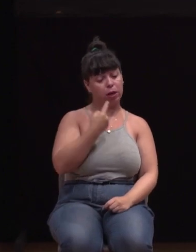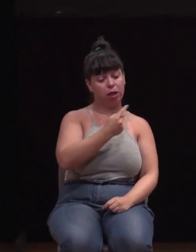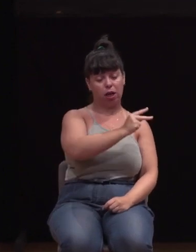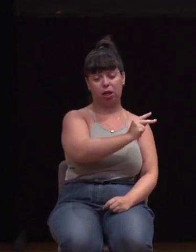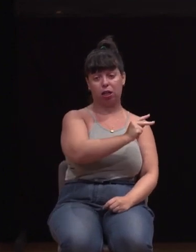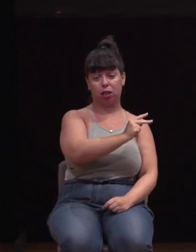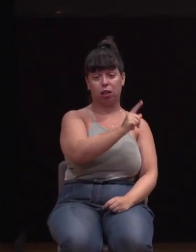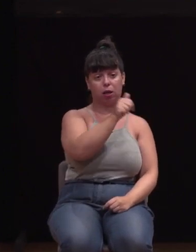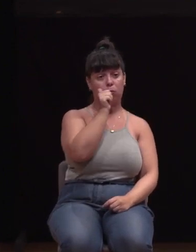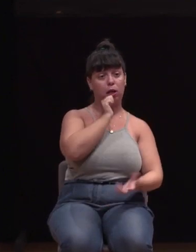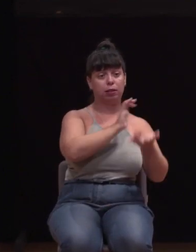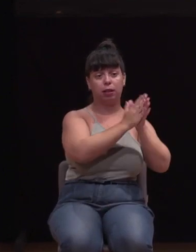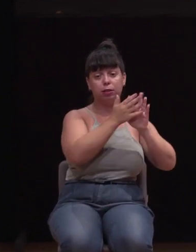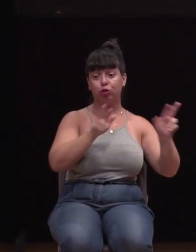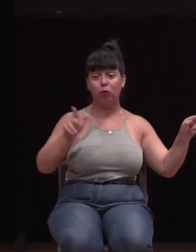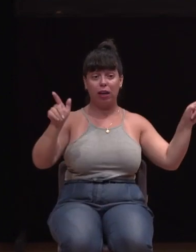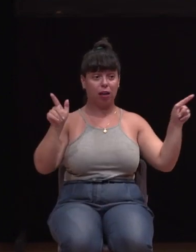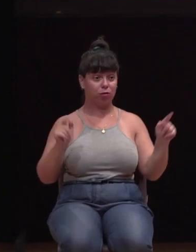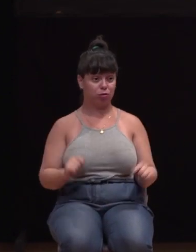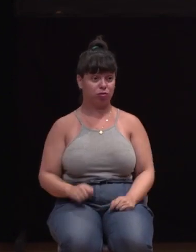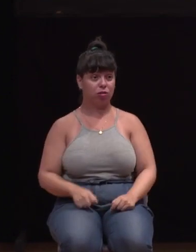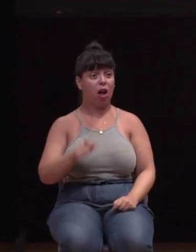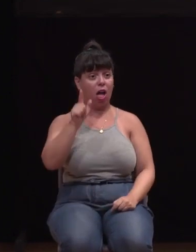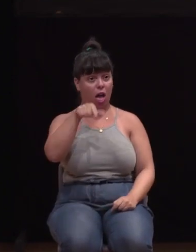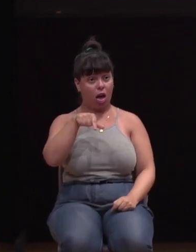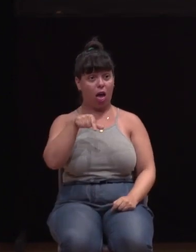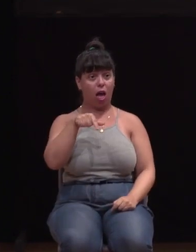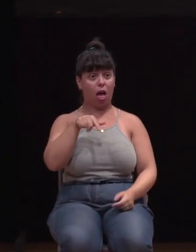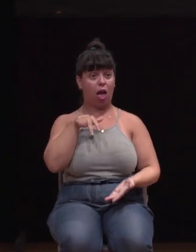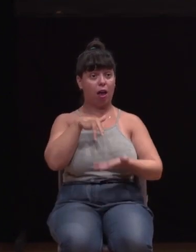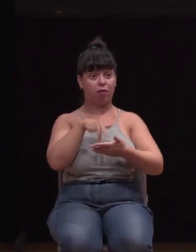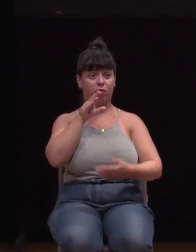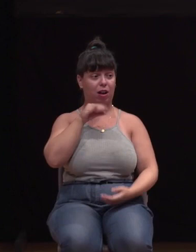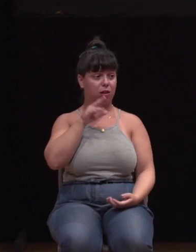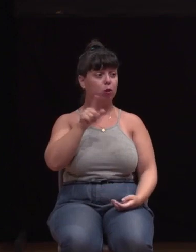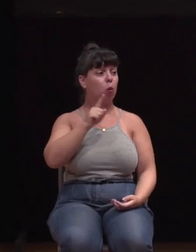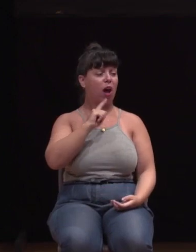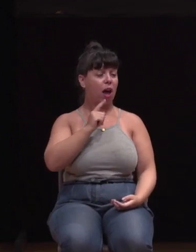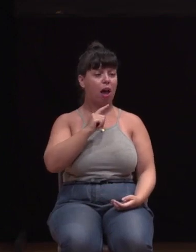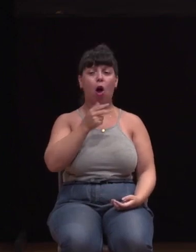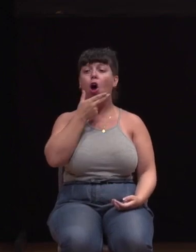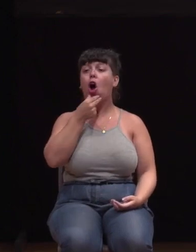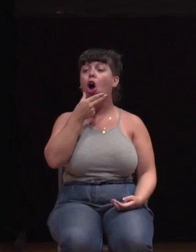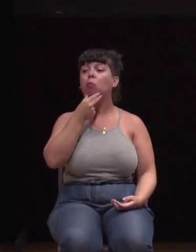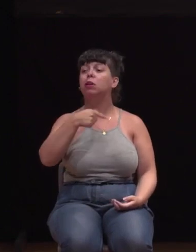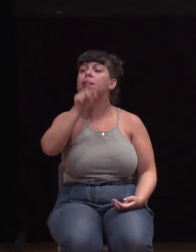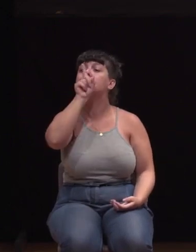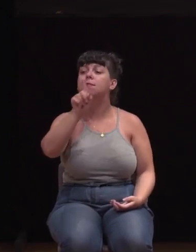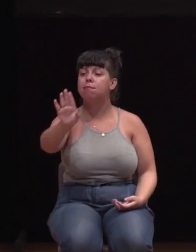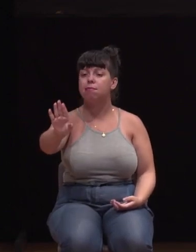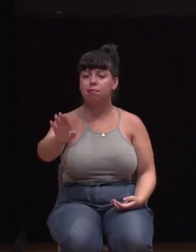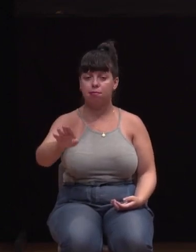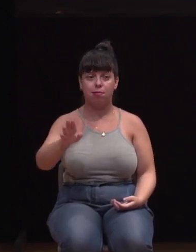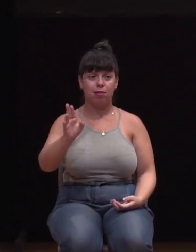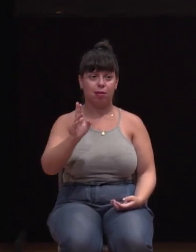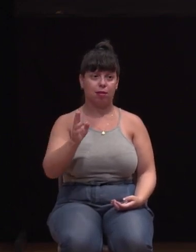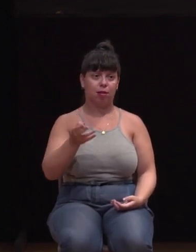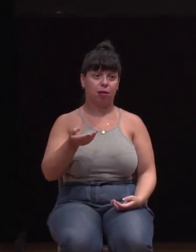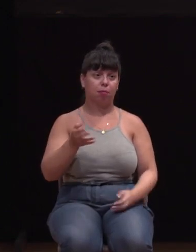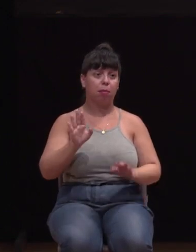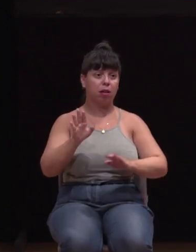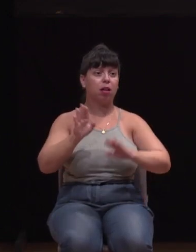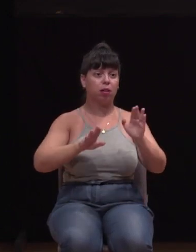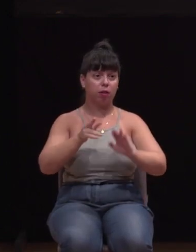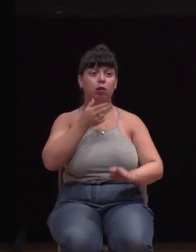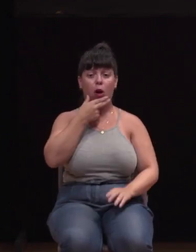acumula enquanto mulher trans. Isso é lugar de fala. Não é para silenciar o homem na condição dele de homem, embora às vezes o homem